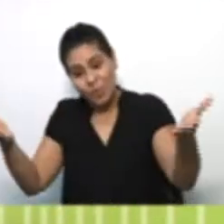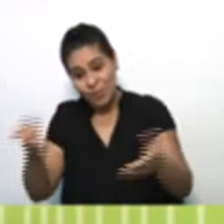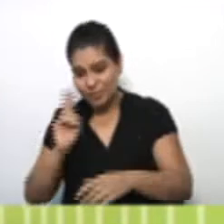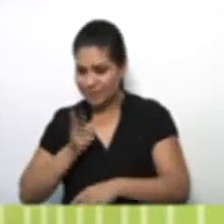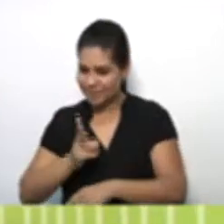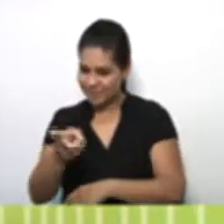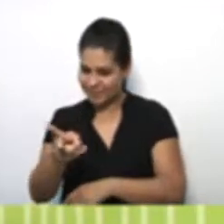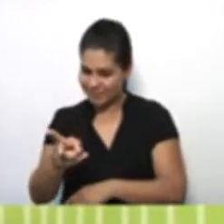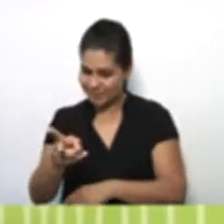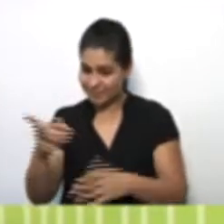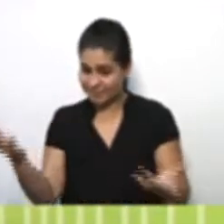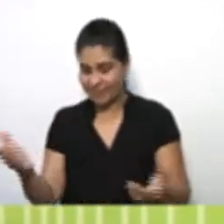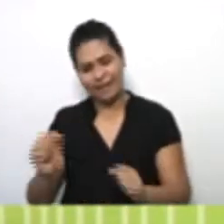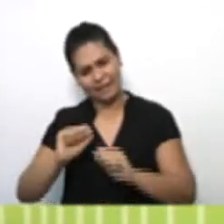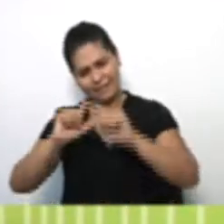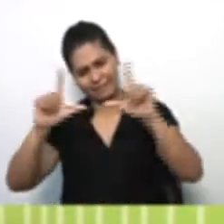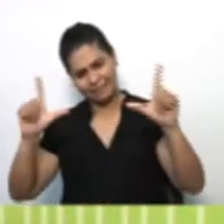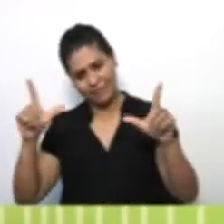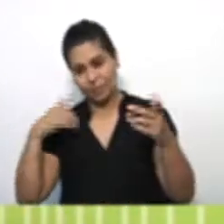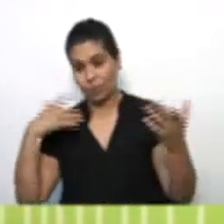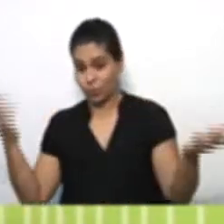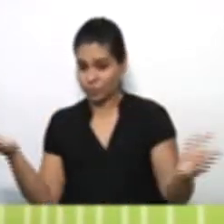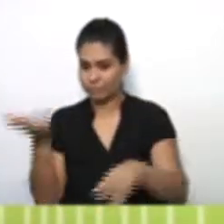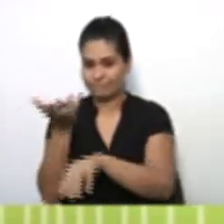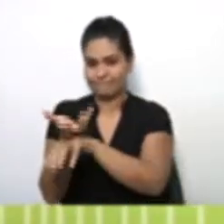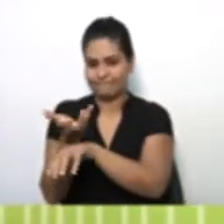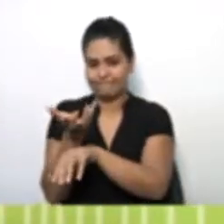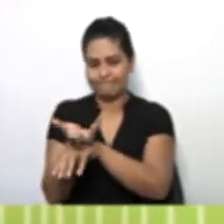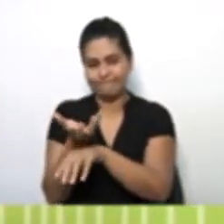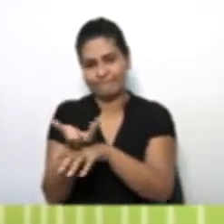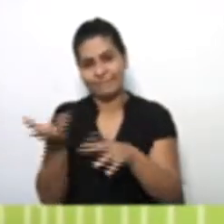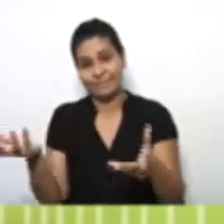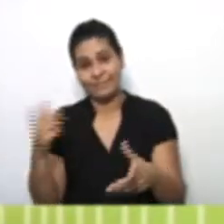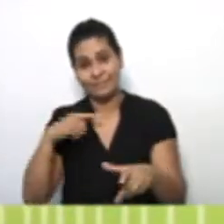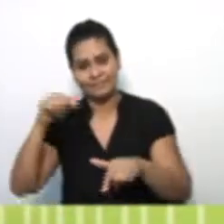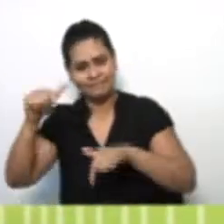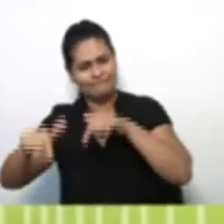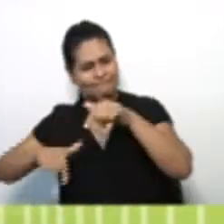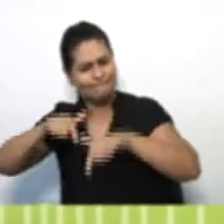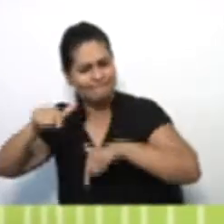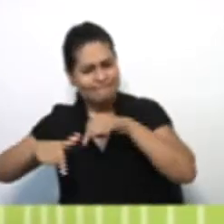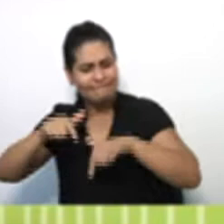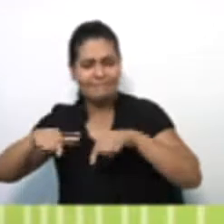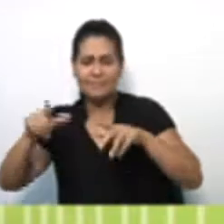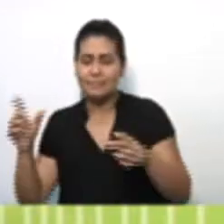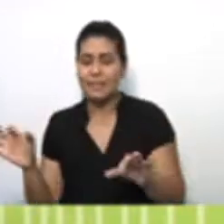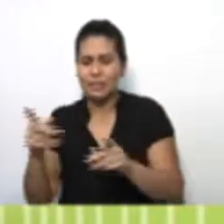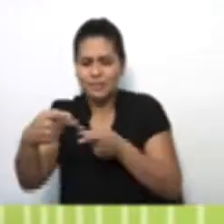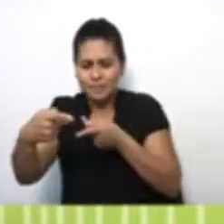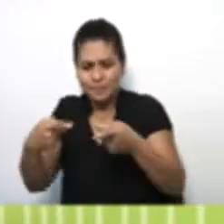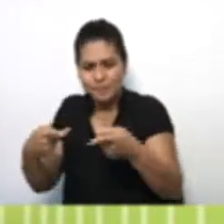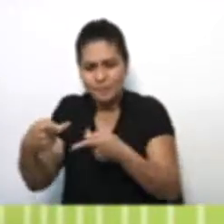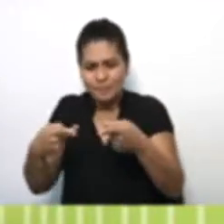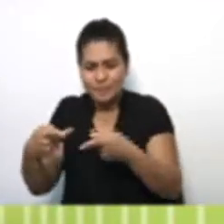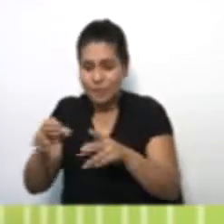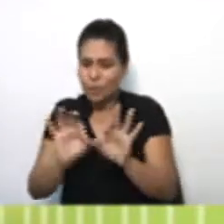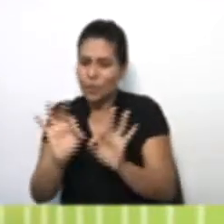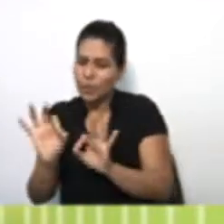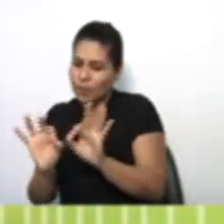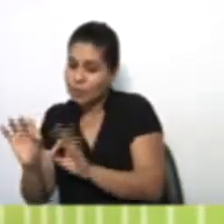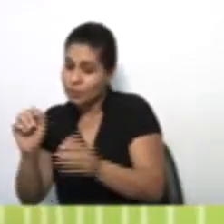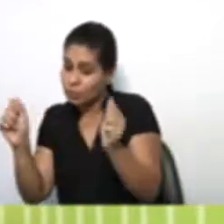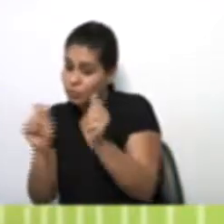e sempre. É lógico, nós vamos tratar hoje de uma disciplina aí que vai trabalhar muito essa parte de planejamento, né, na